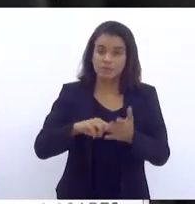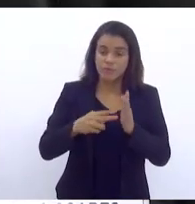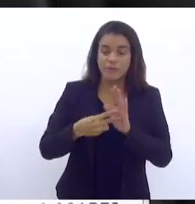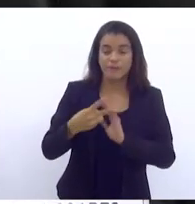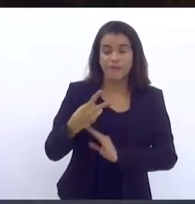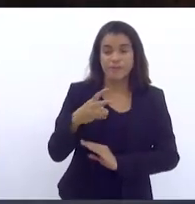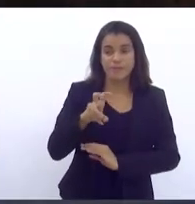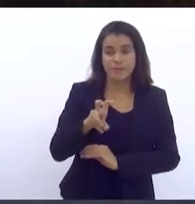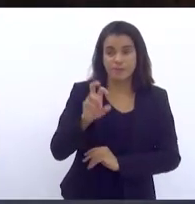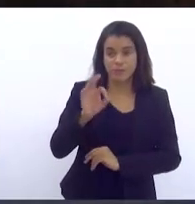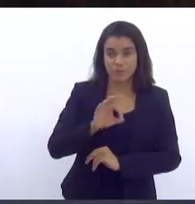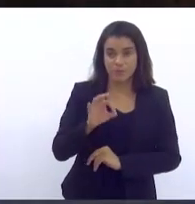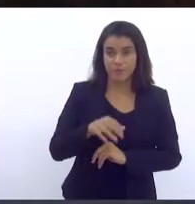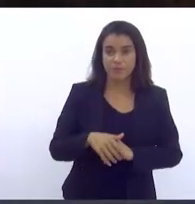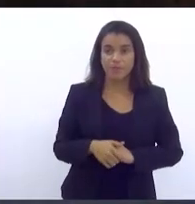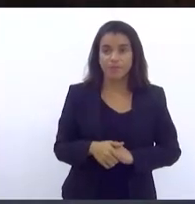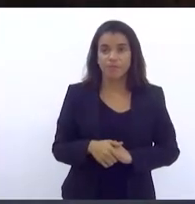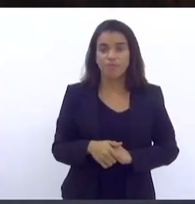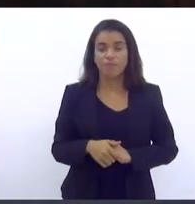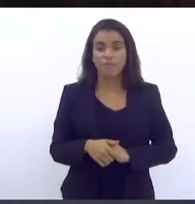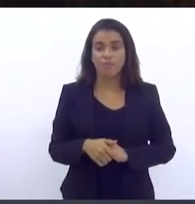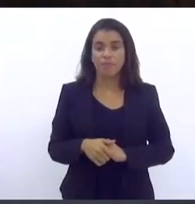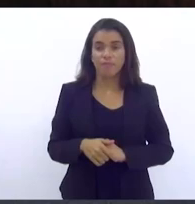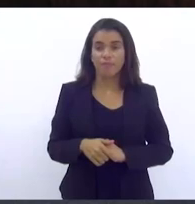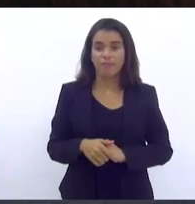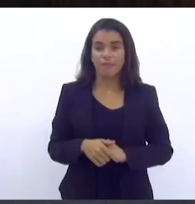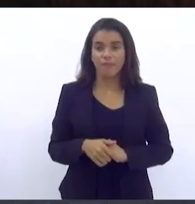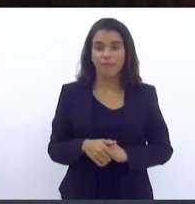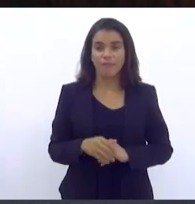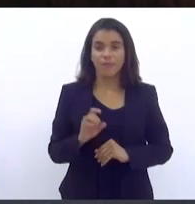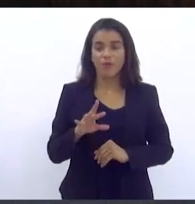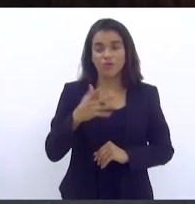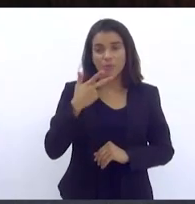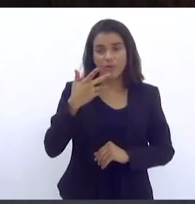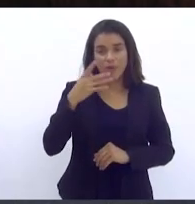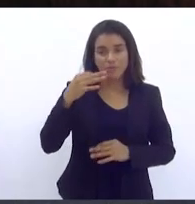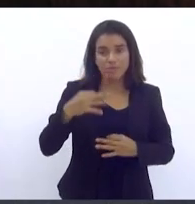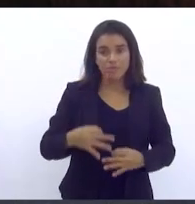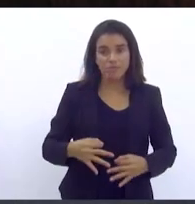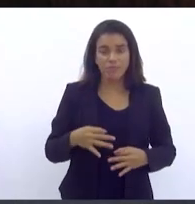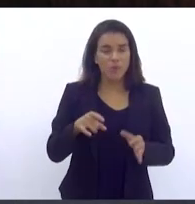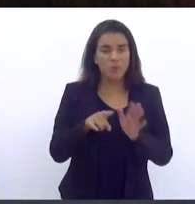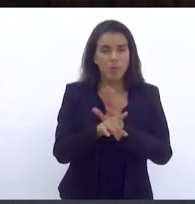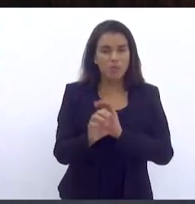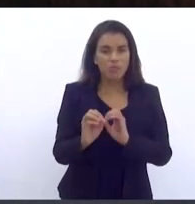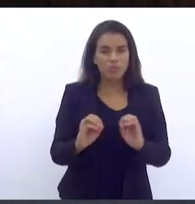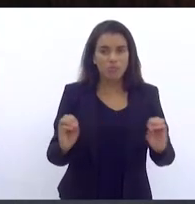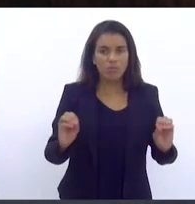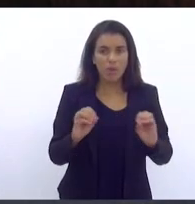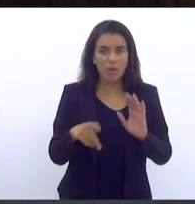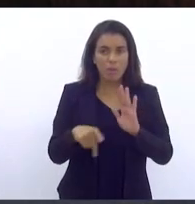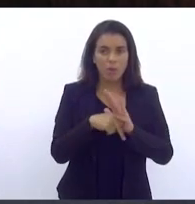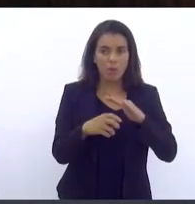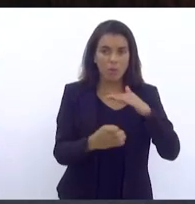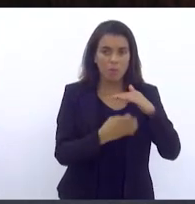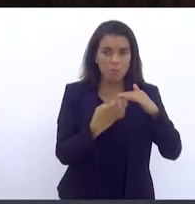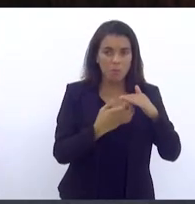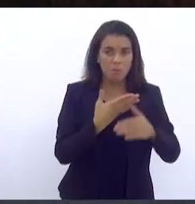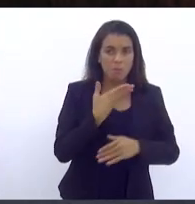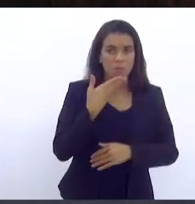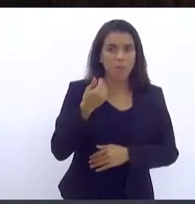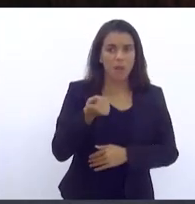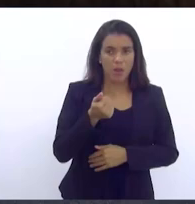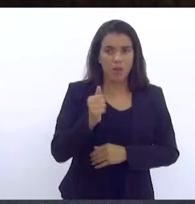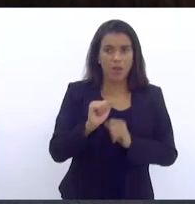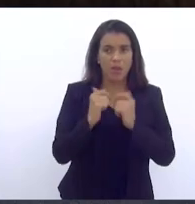sim Maravilha para vocês seria eh só para confirmar eu acabei não perguntando Mas PR as próprias empresas seria melhor que a alar de